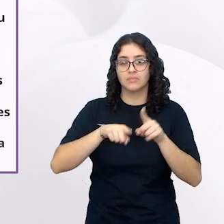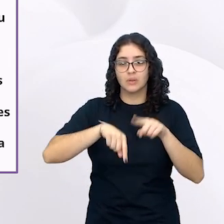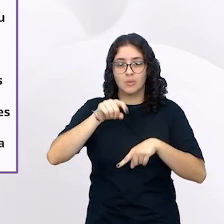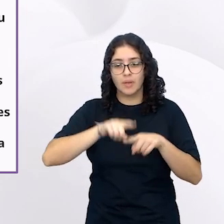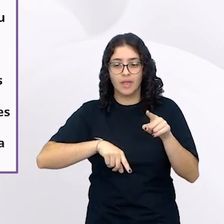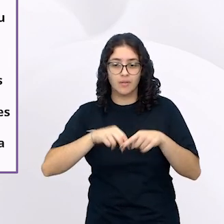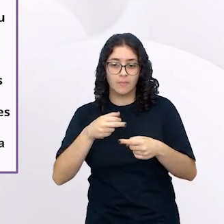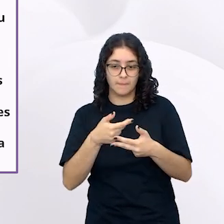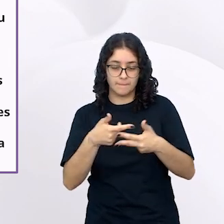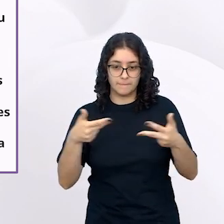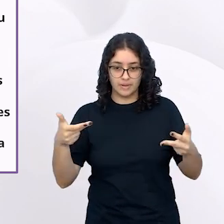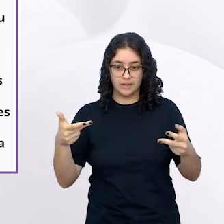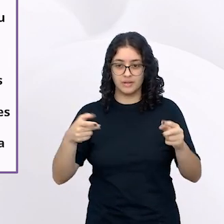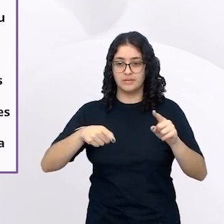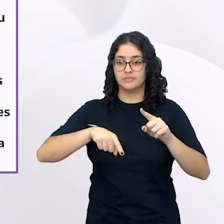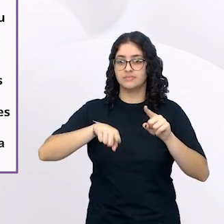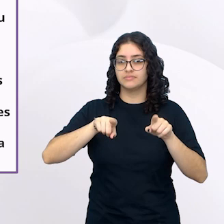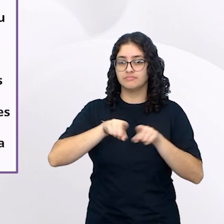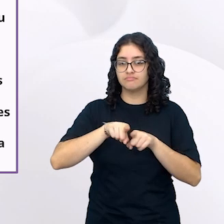instrumentos,